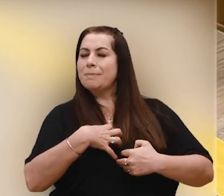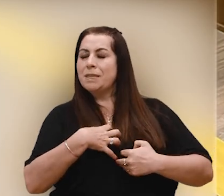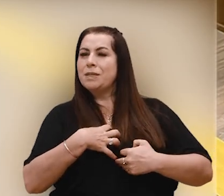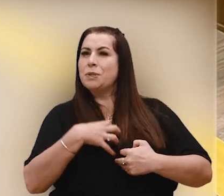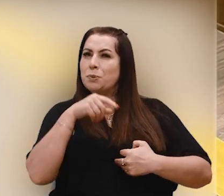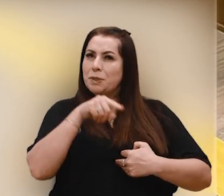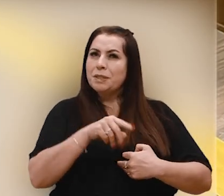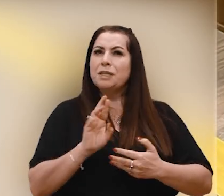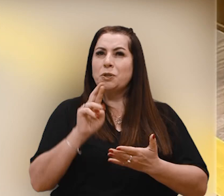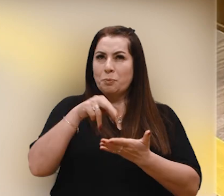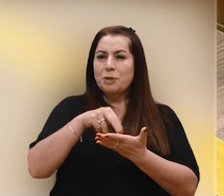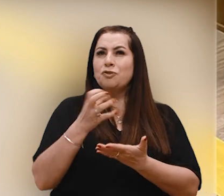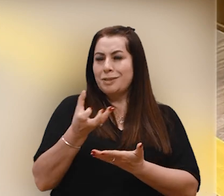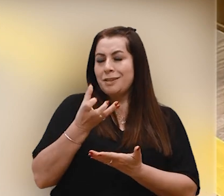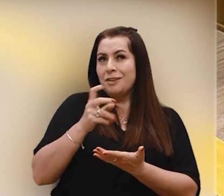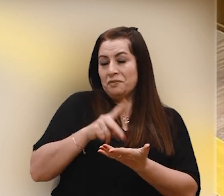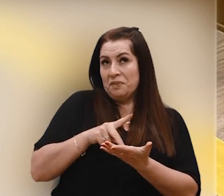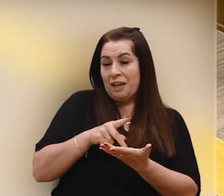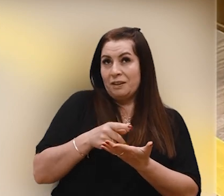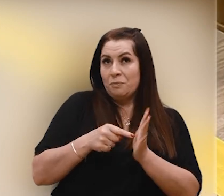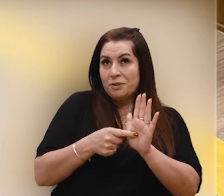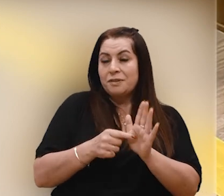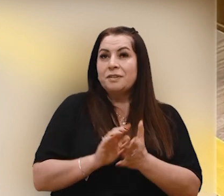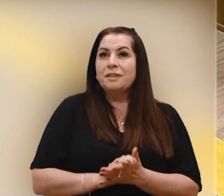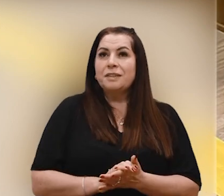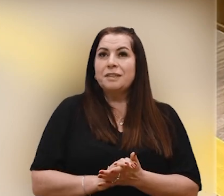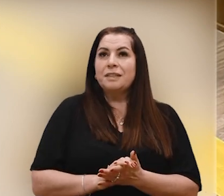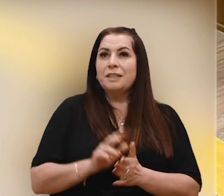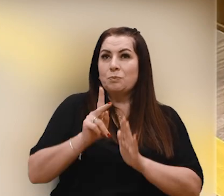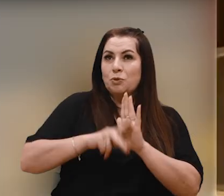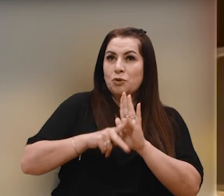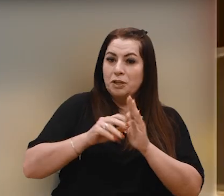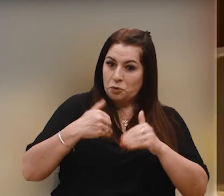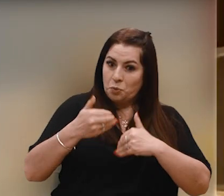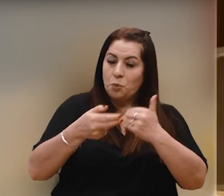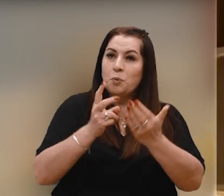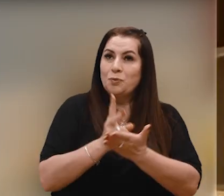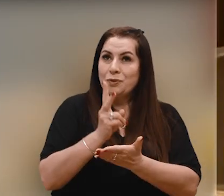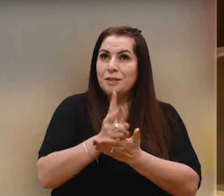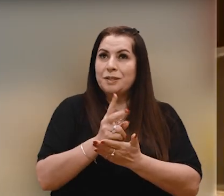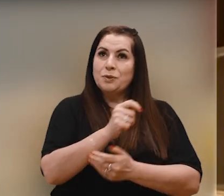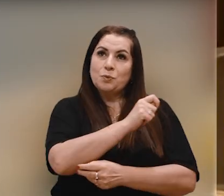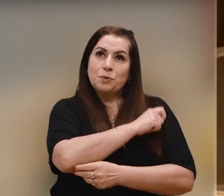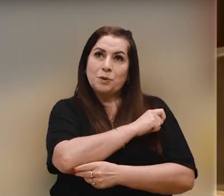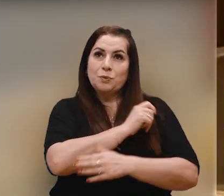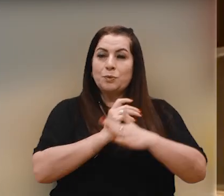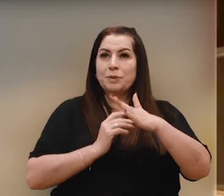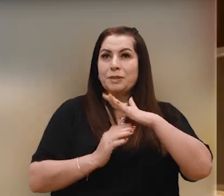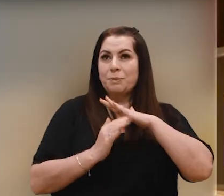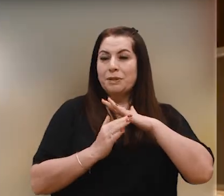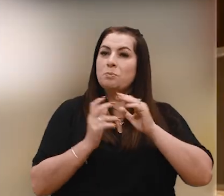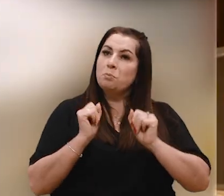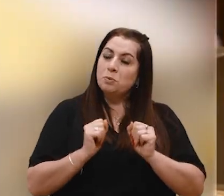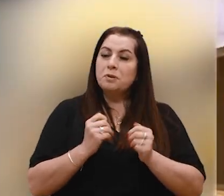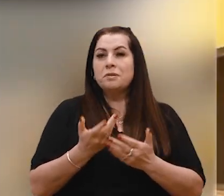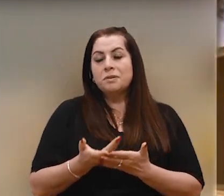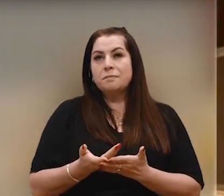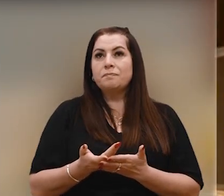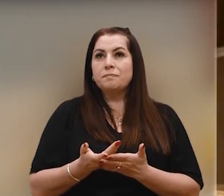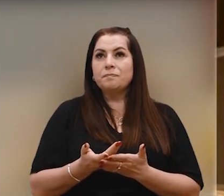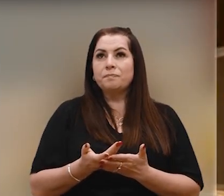nosso sentimento, né, naquilo, porque a gente realmente queria que esse projeto fosse para frente e que os estudantes